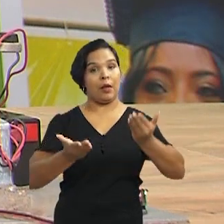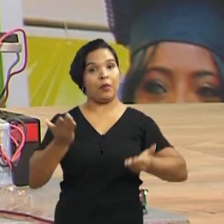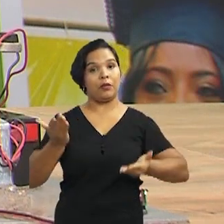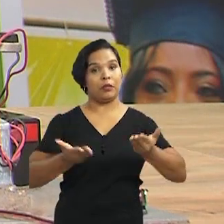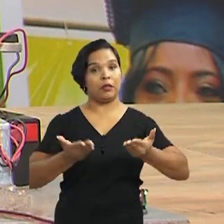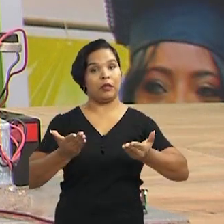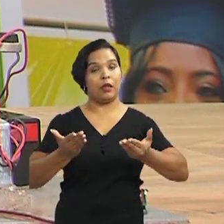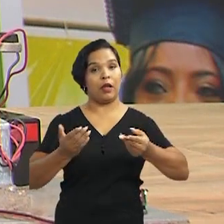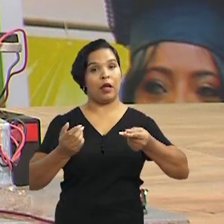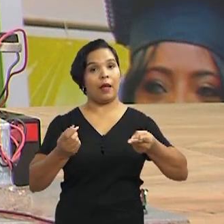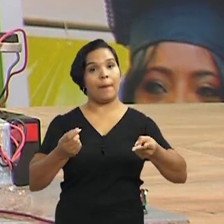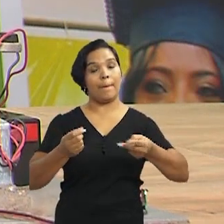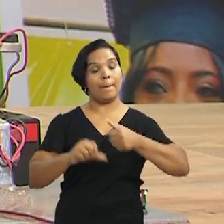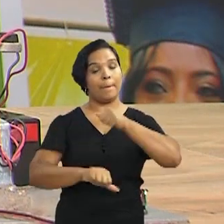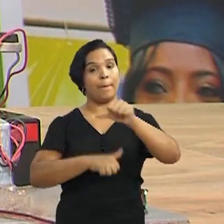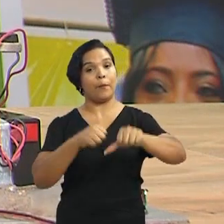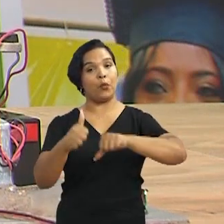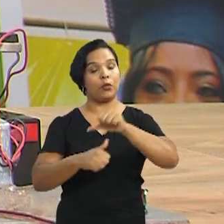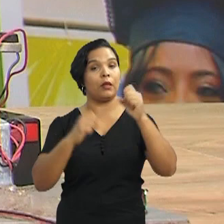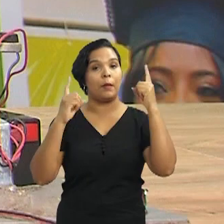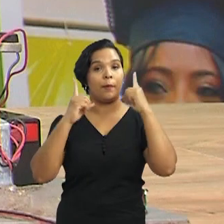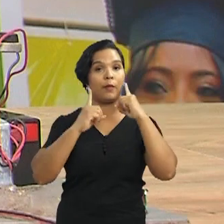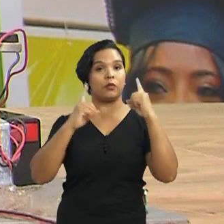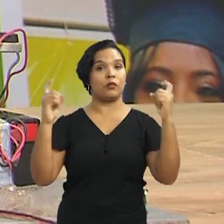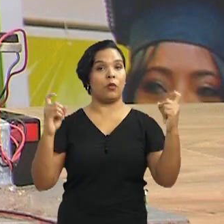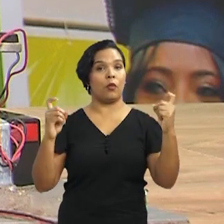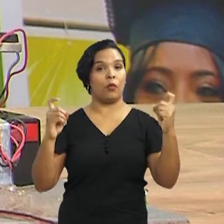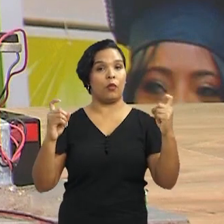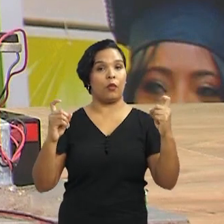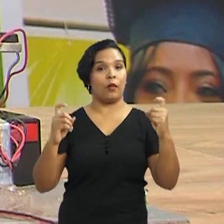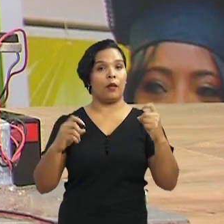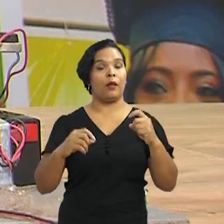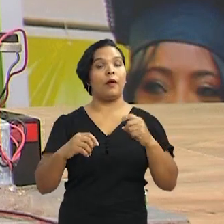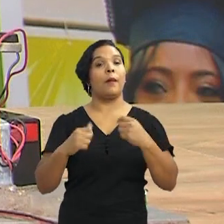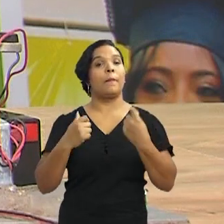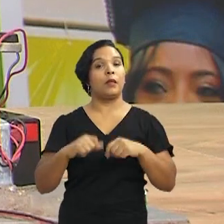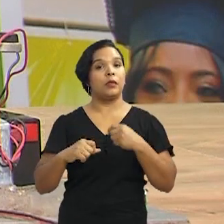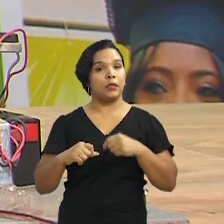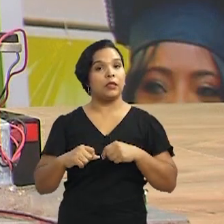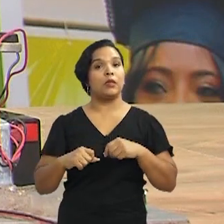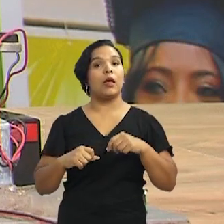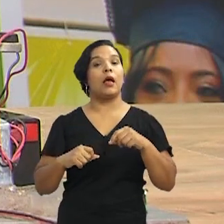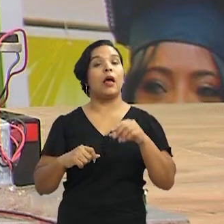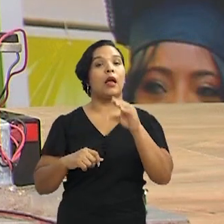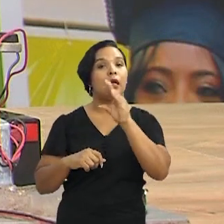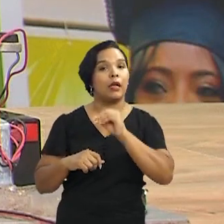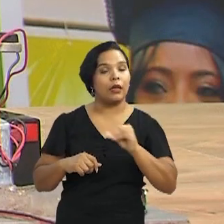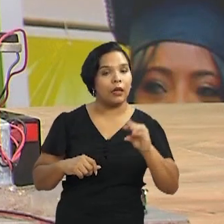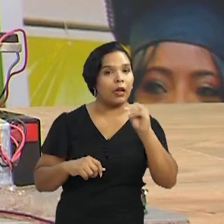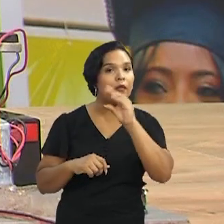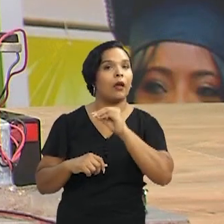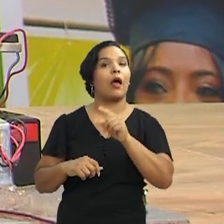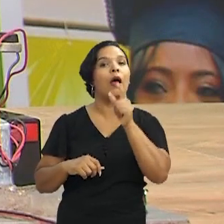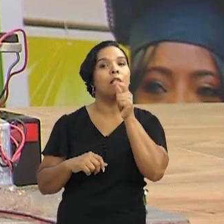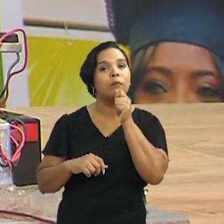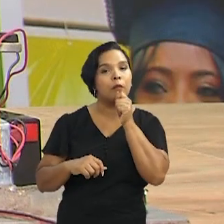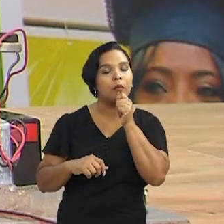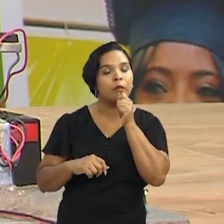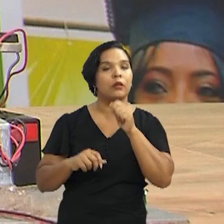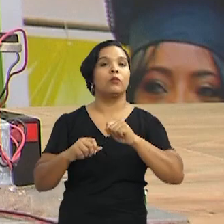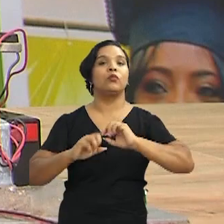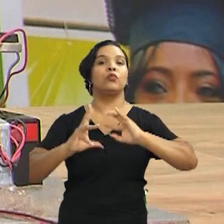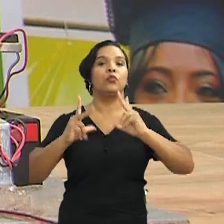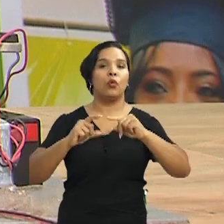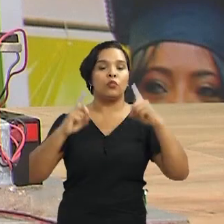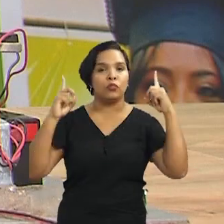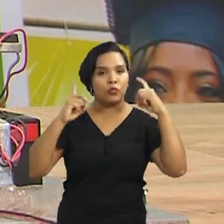medida e essa medida ela é convertida em som. De que forma? Realmente nós temos que gravar todos os sons,